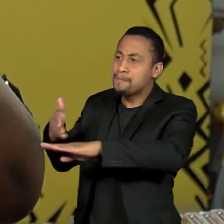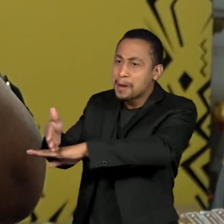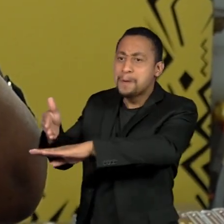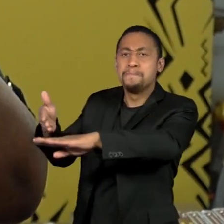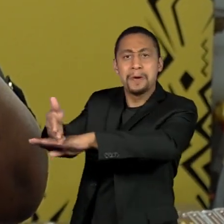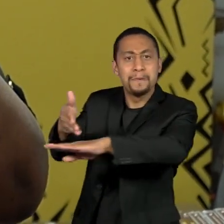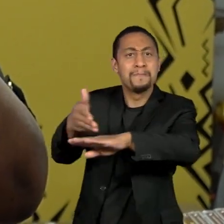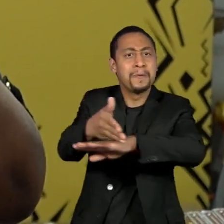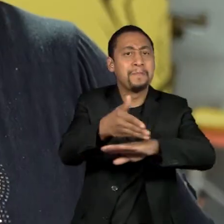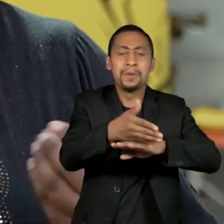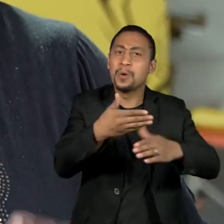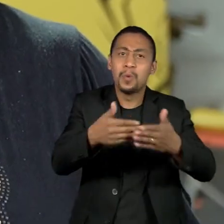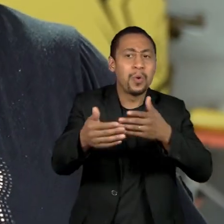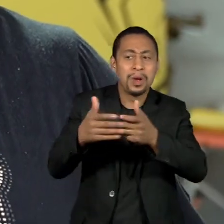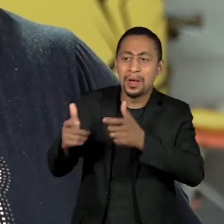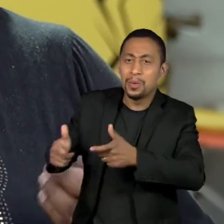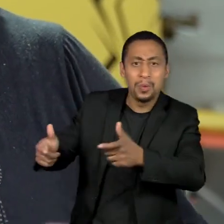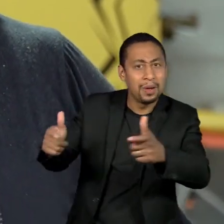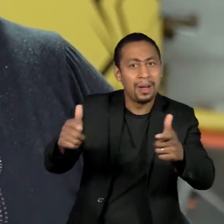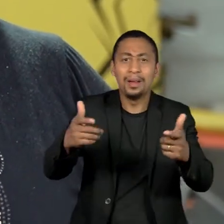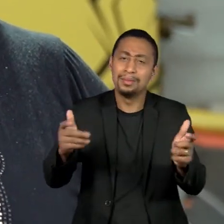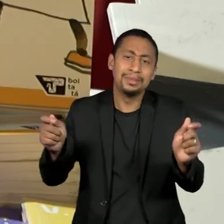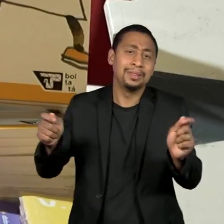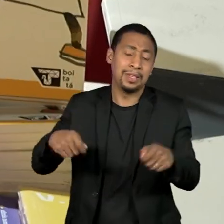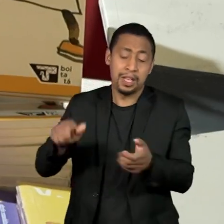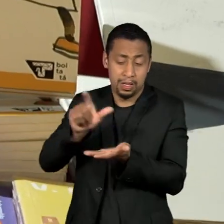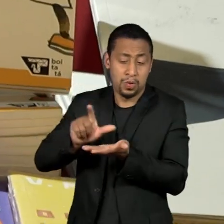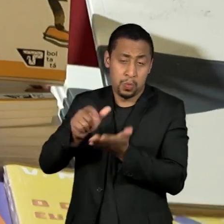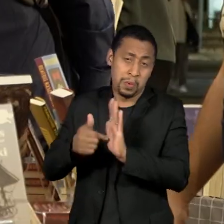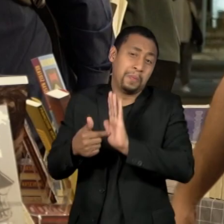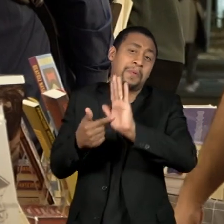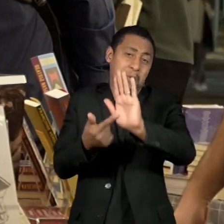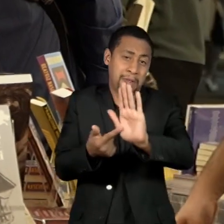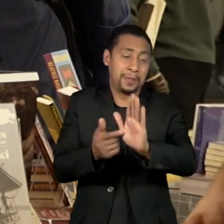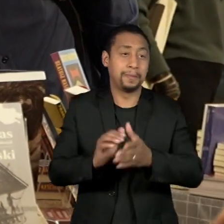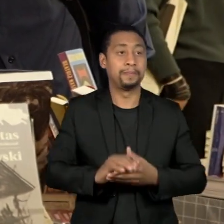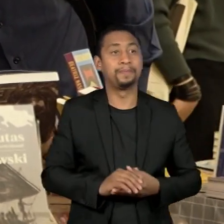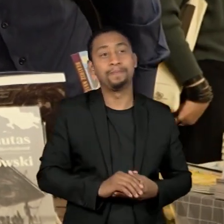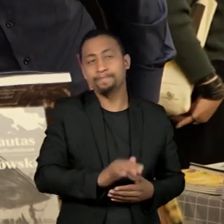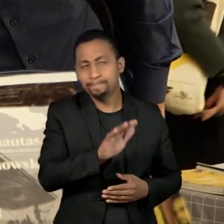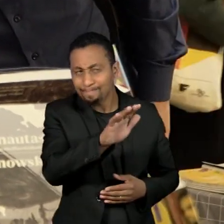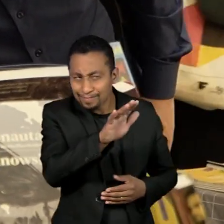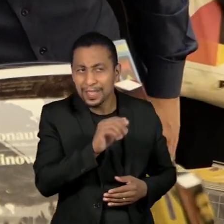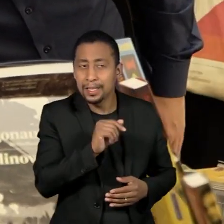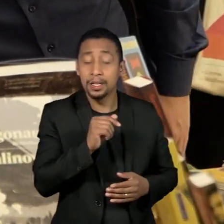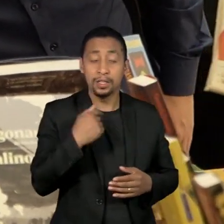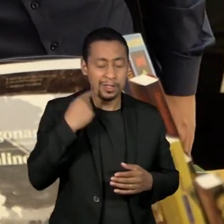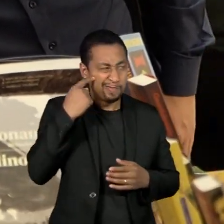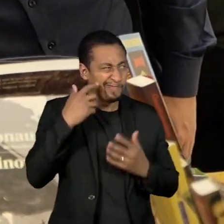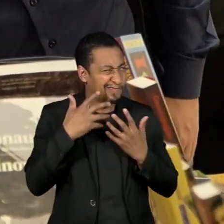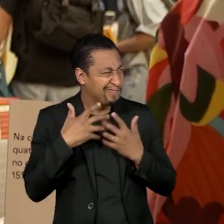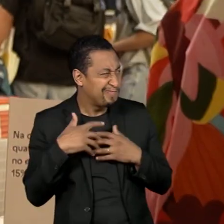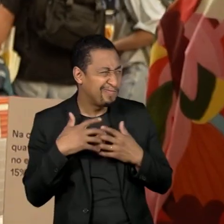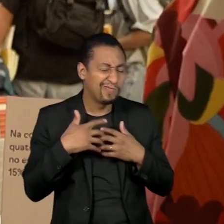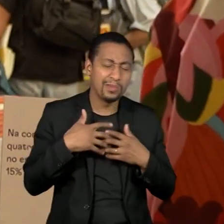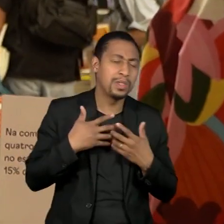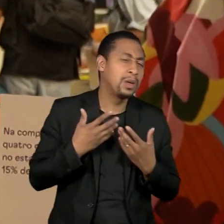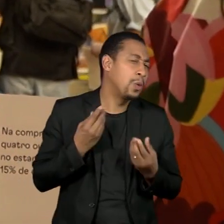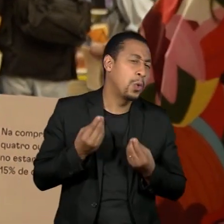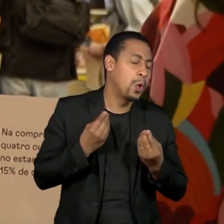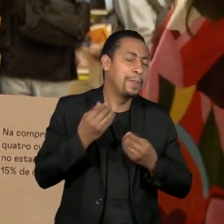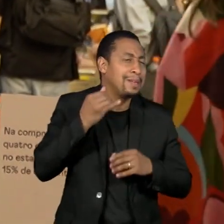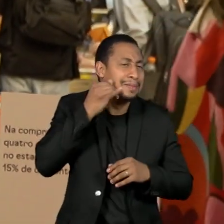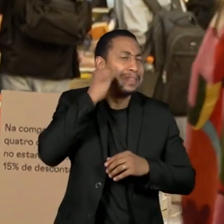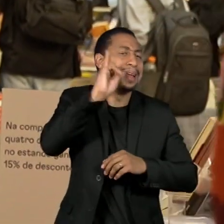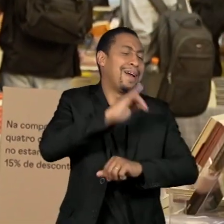lugar, em qualquer função, e a literatura traz isso. E pensar um lugar que possa nos livrar, por exemplo, do